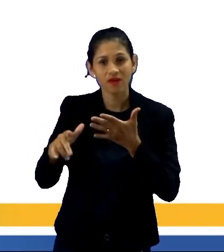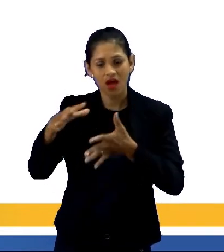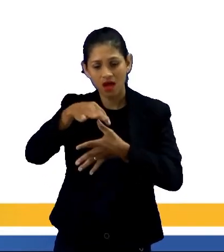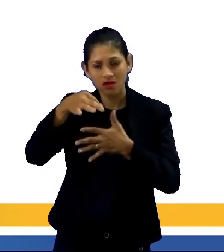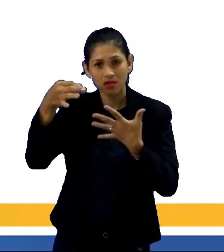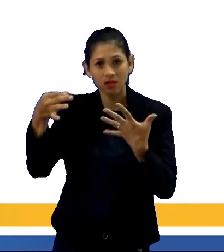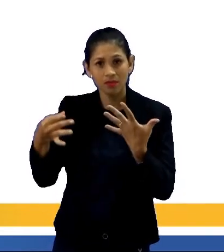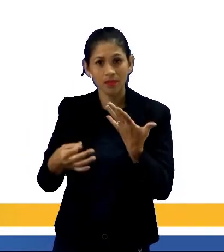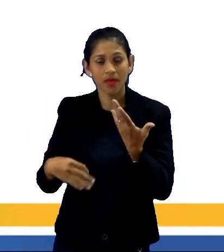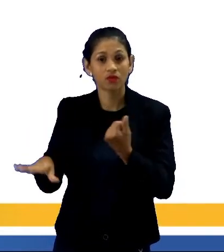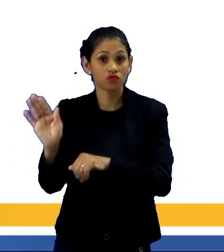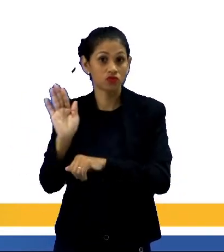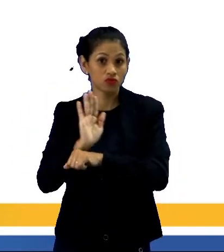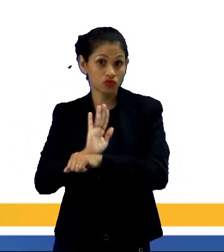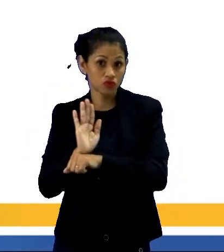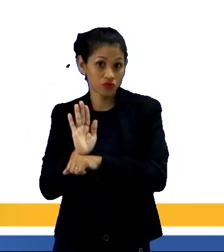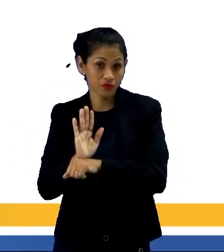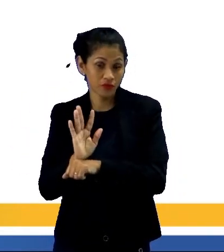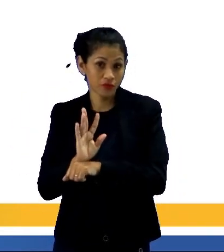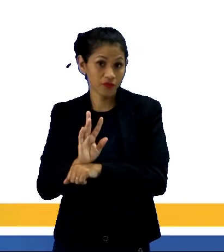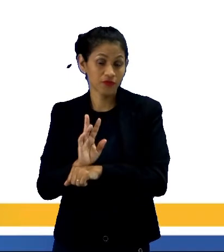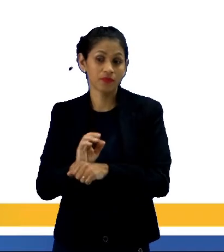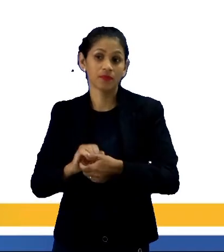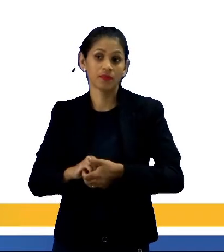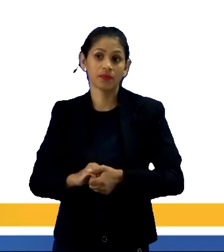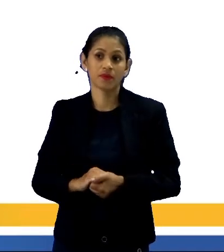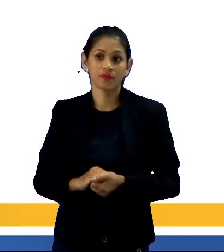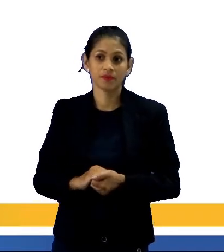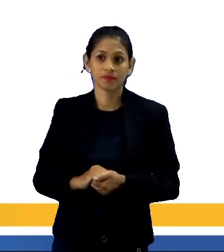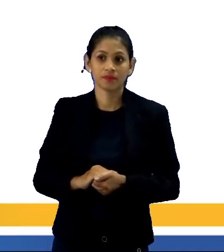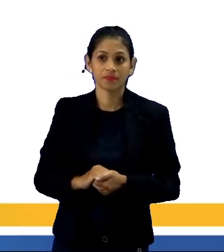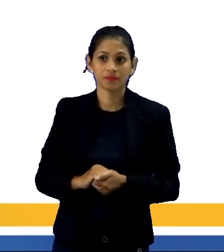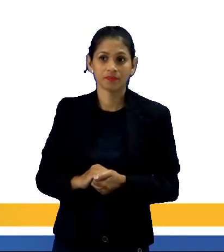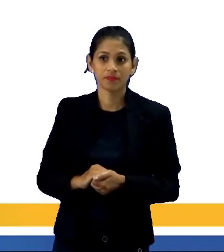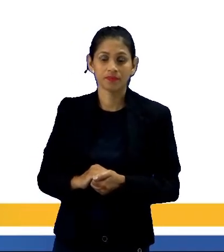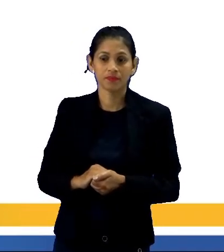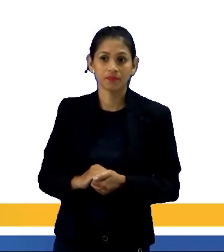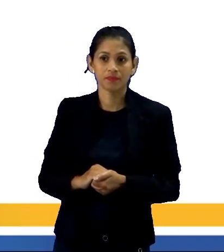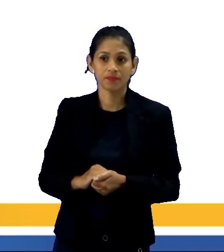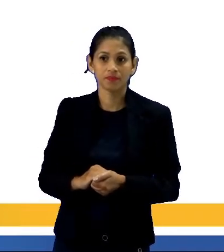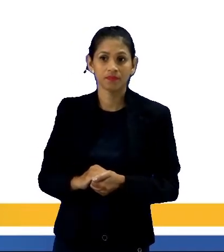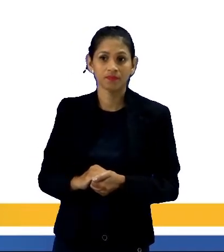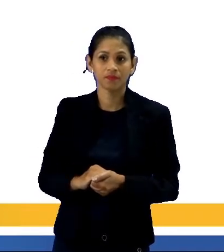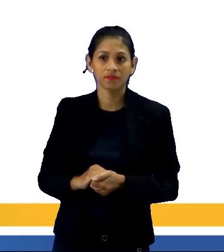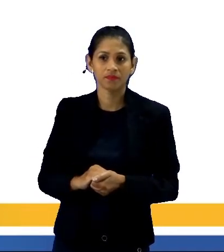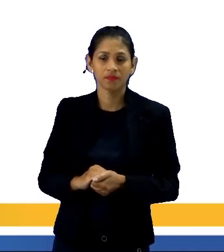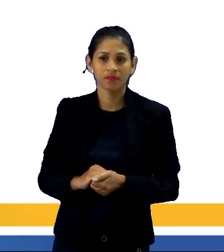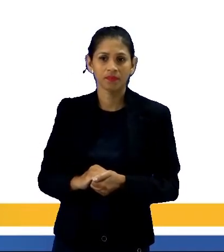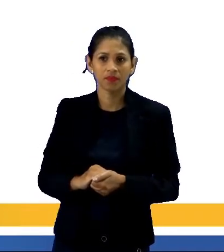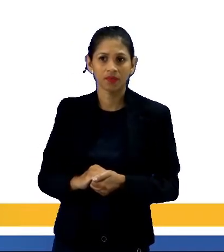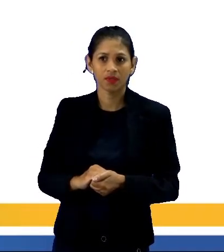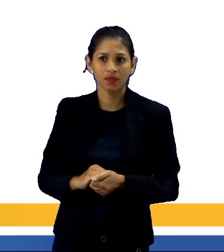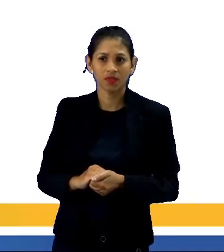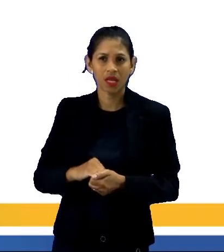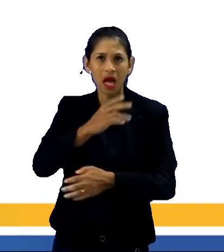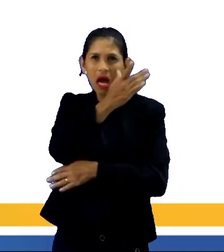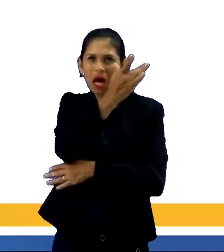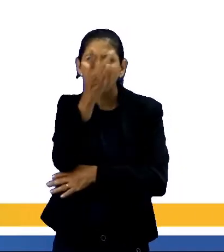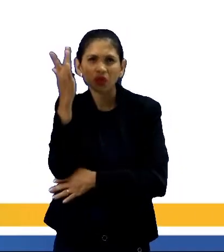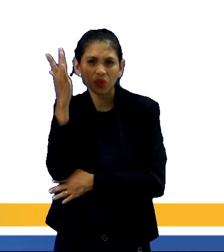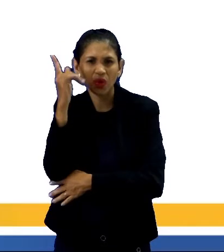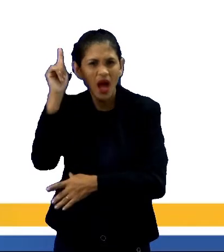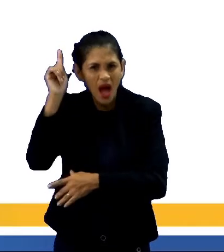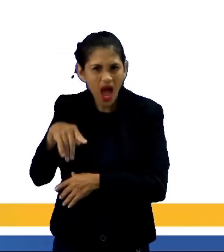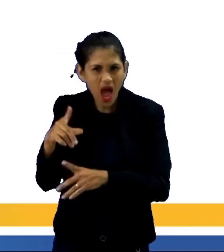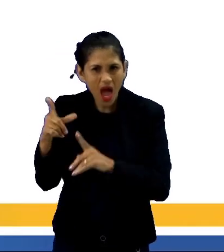filmes, tá bom? Por isso que o slogan é aqui a natureza é a estrela. E aí nós temos, né, a apresentação